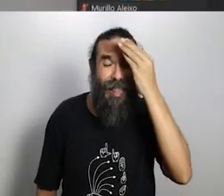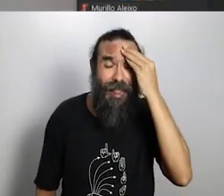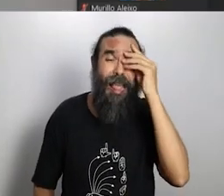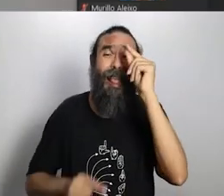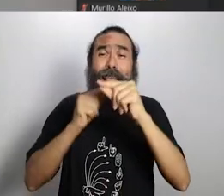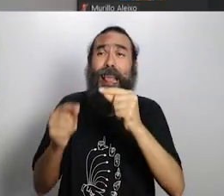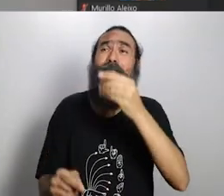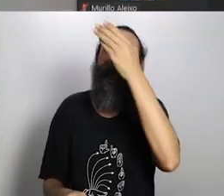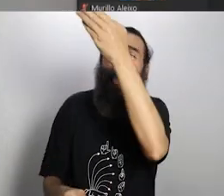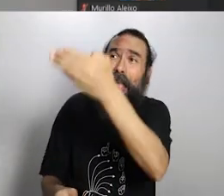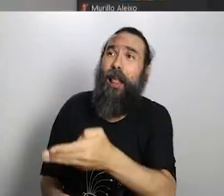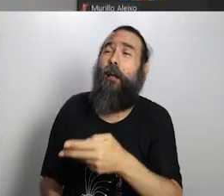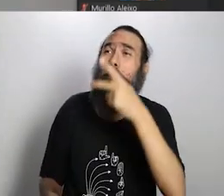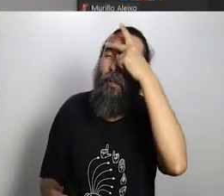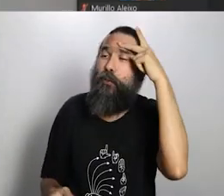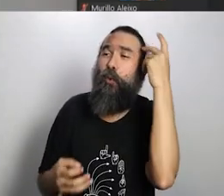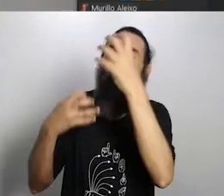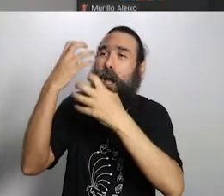realmente